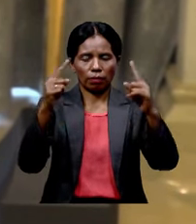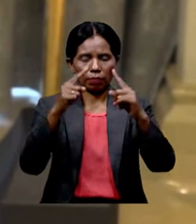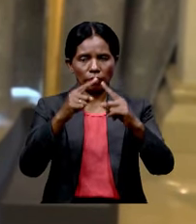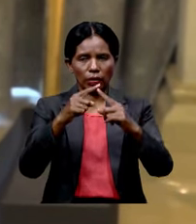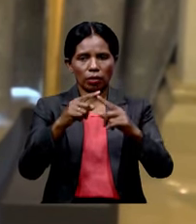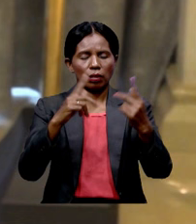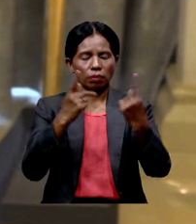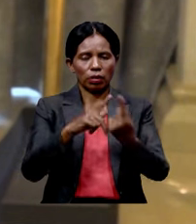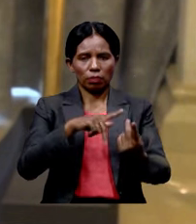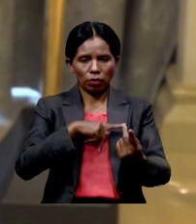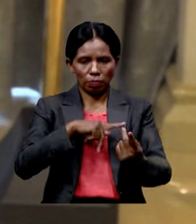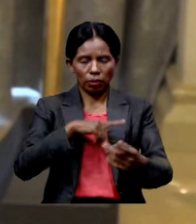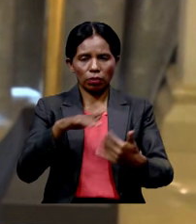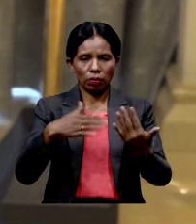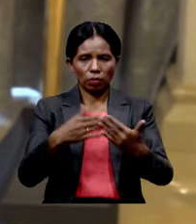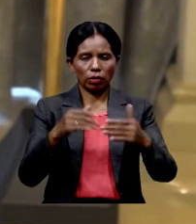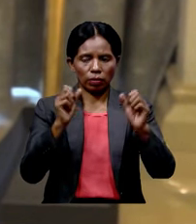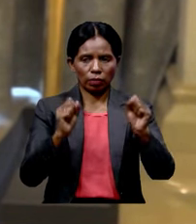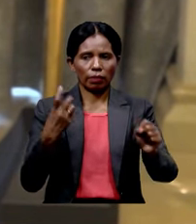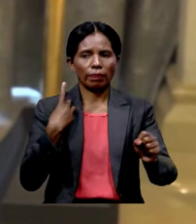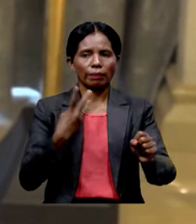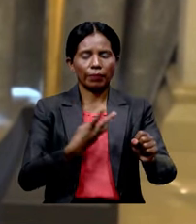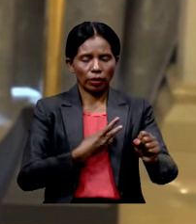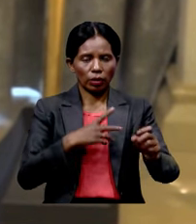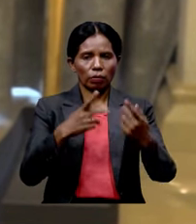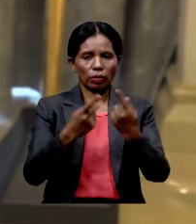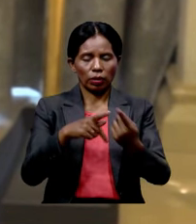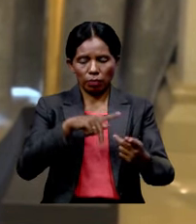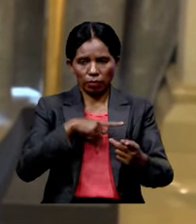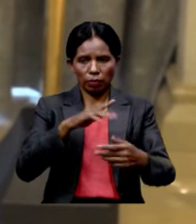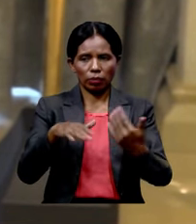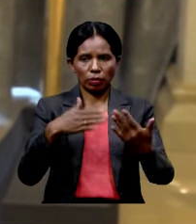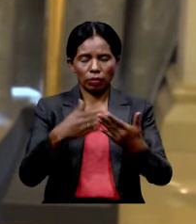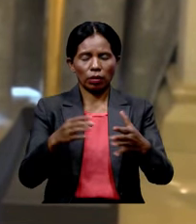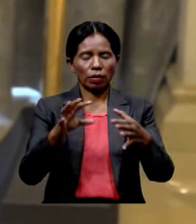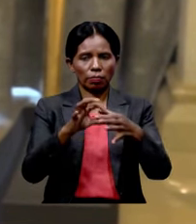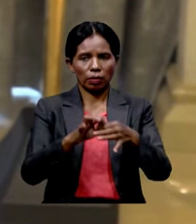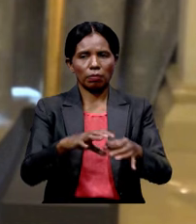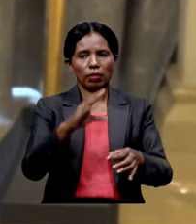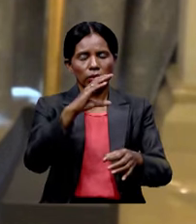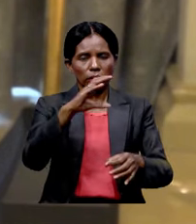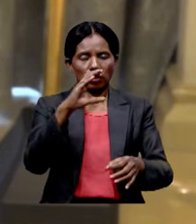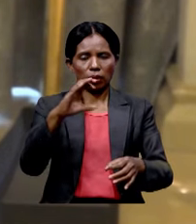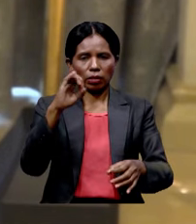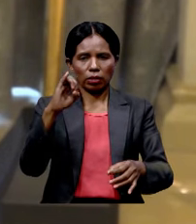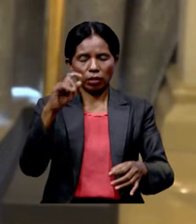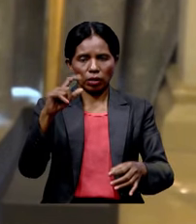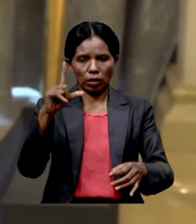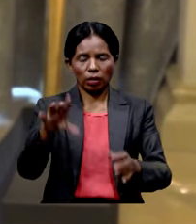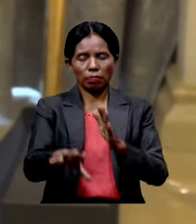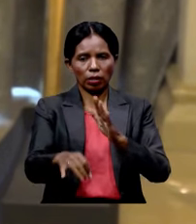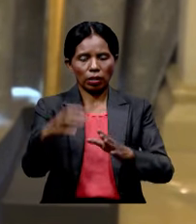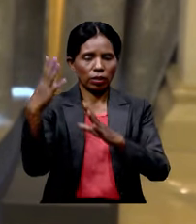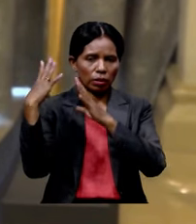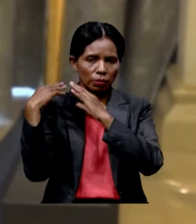sector privado sira para nune itanian sector privado sira nessa membro CCITL sira participa bele reta